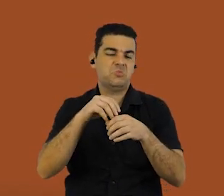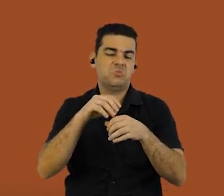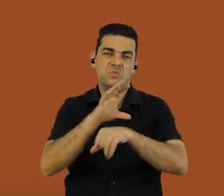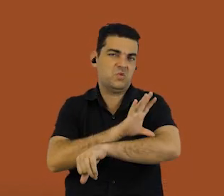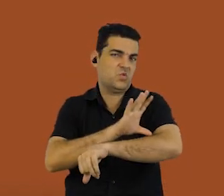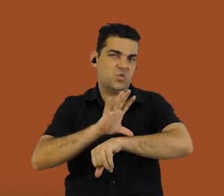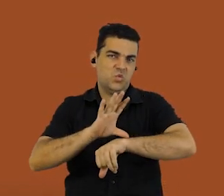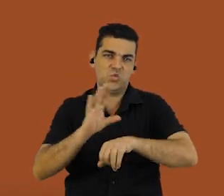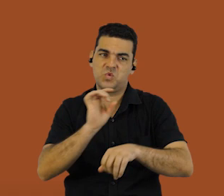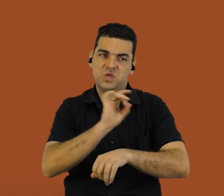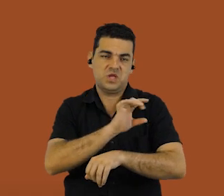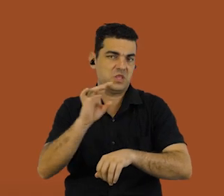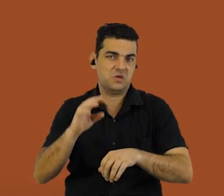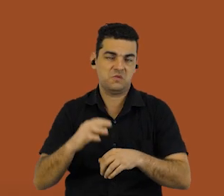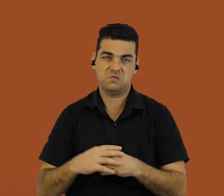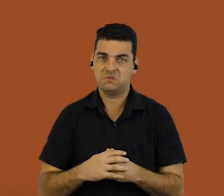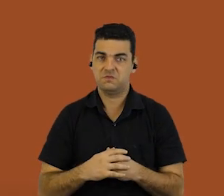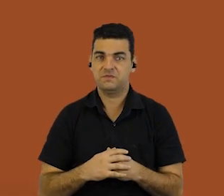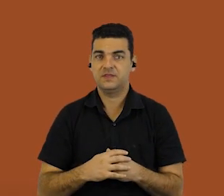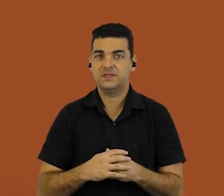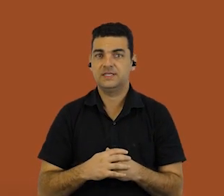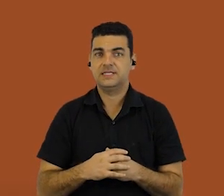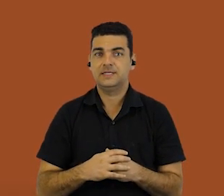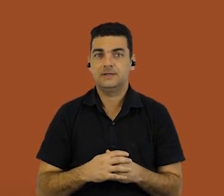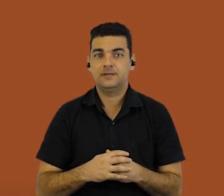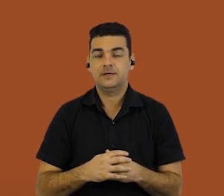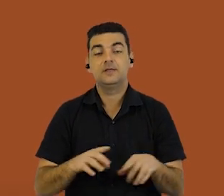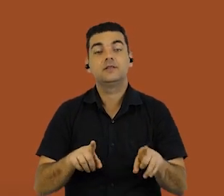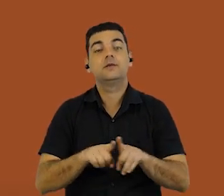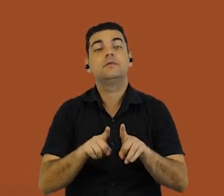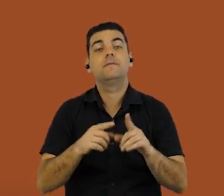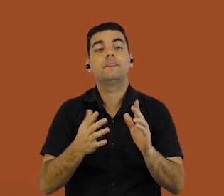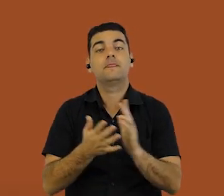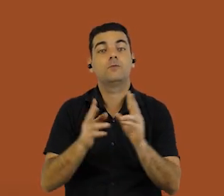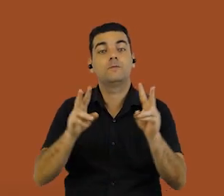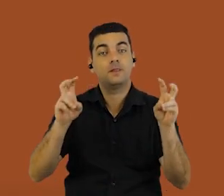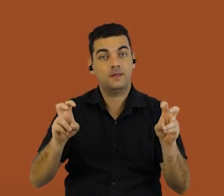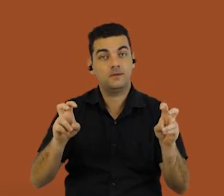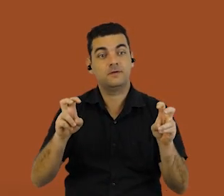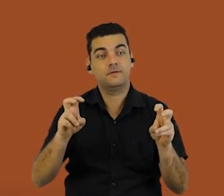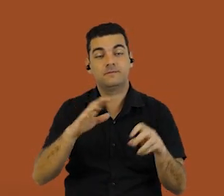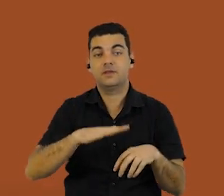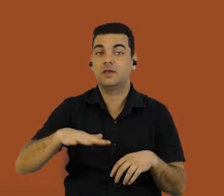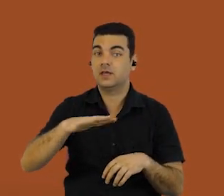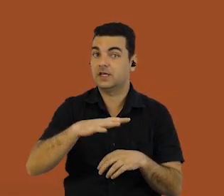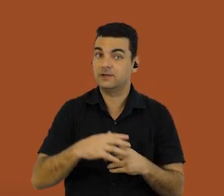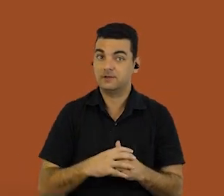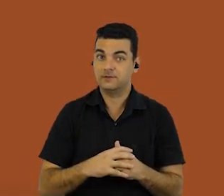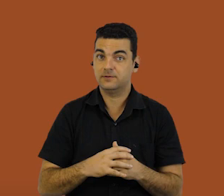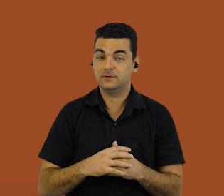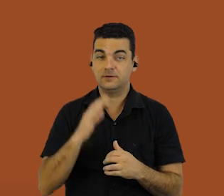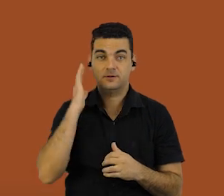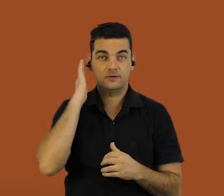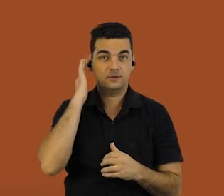curriculares dos estudantes e nas pautas também do NEAB. O